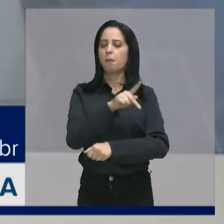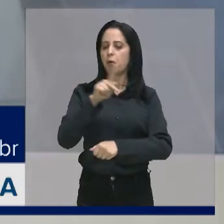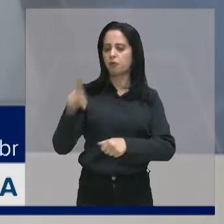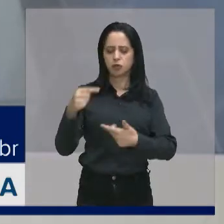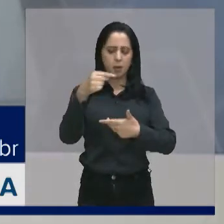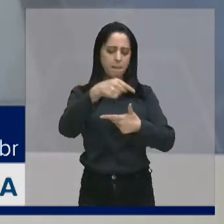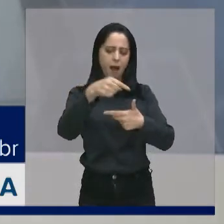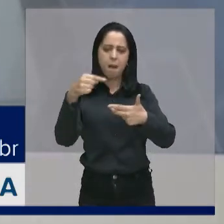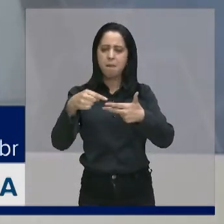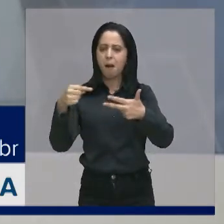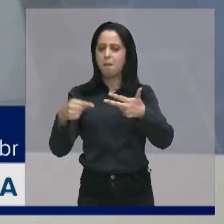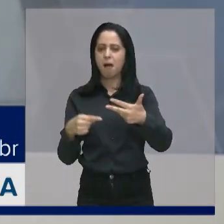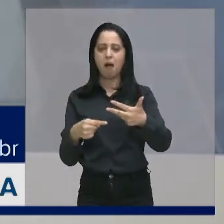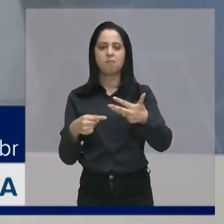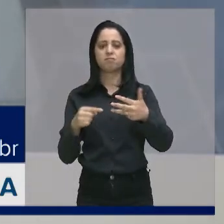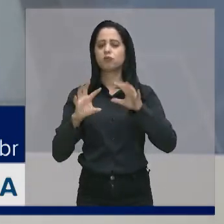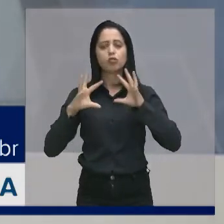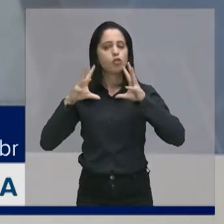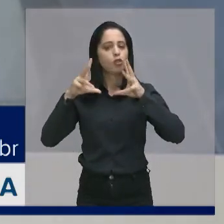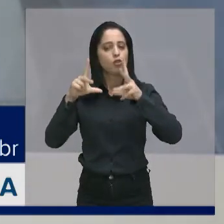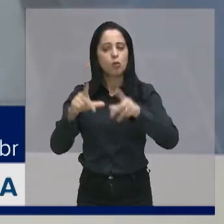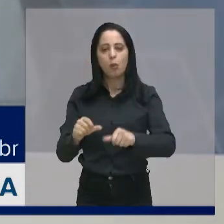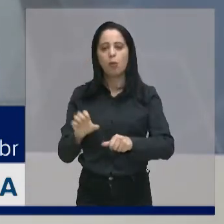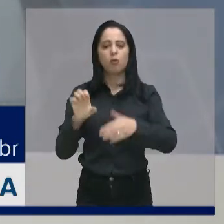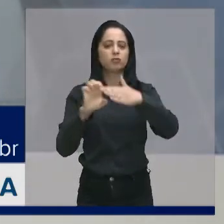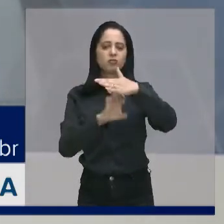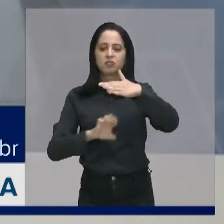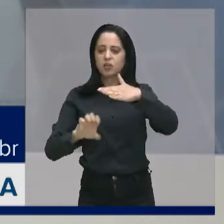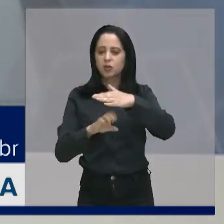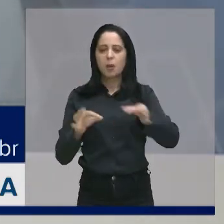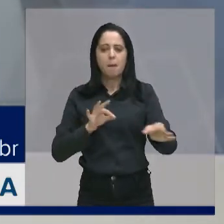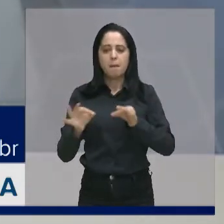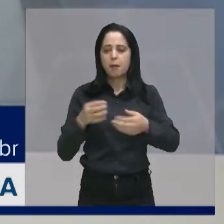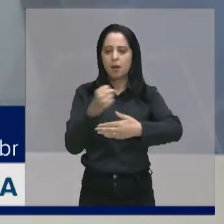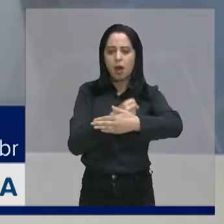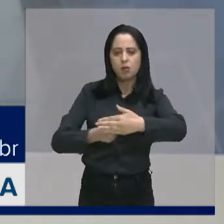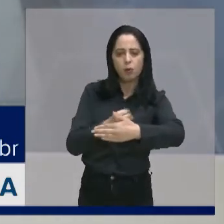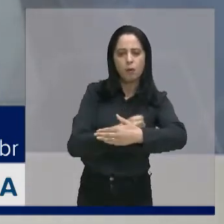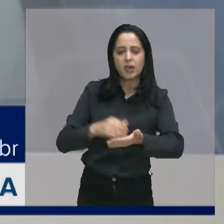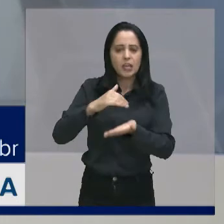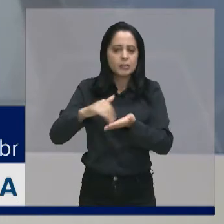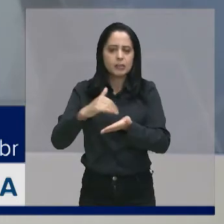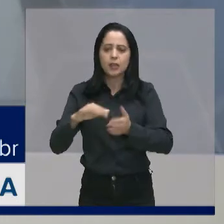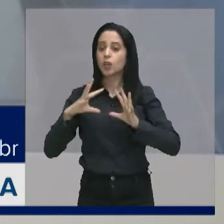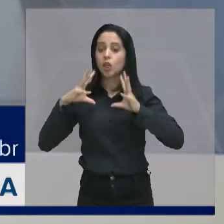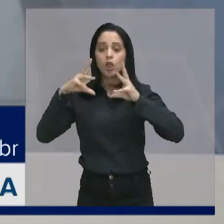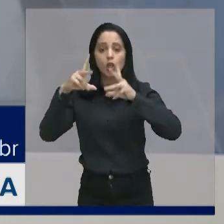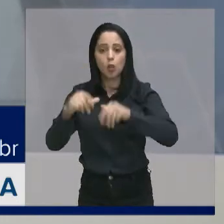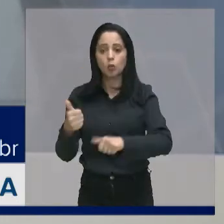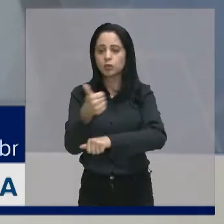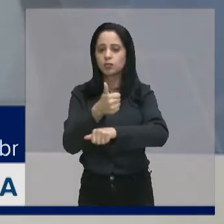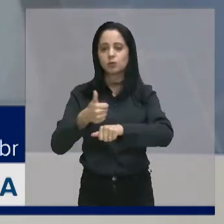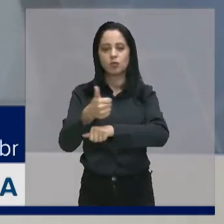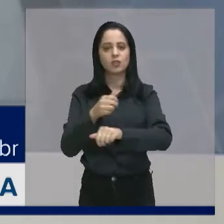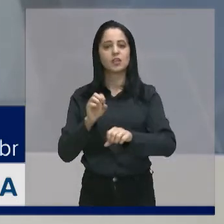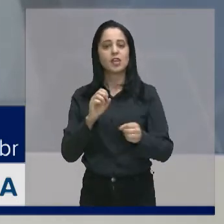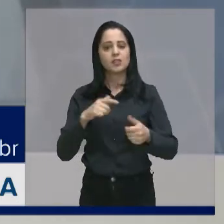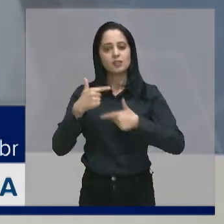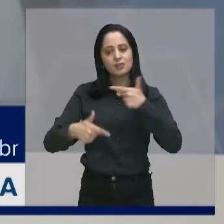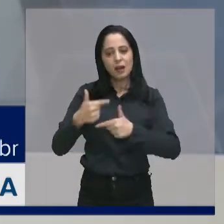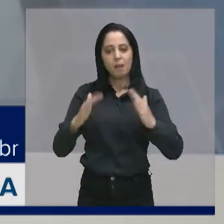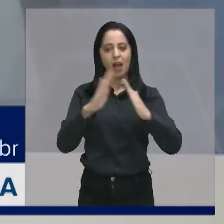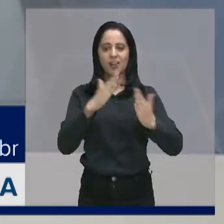professores, educadores, estagiários, merendeiras, enfim, o pessoal da secretaria, todos os profissionais da educação que, direto e